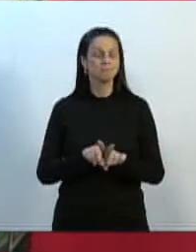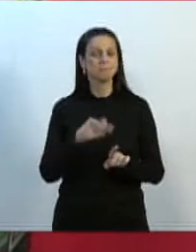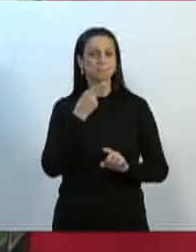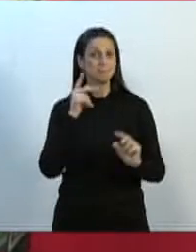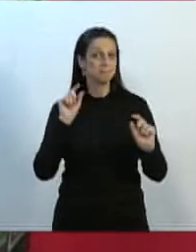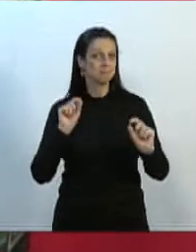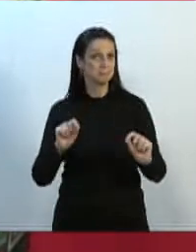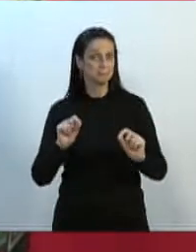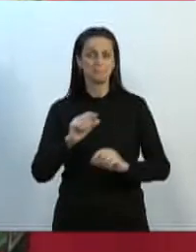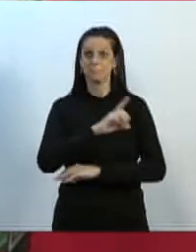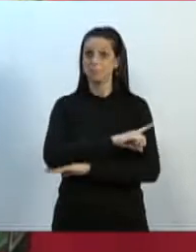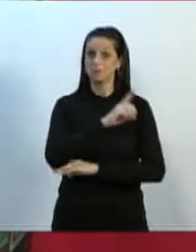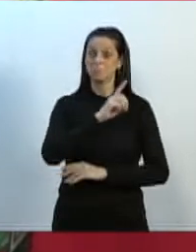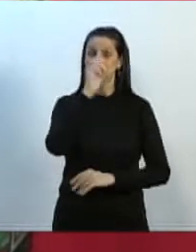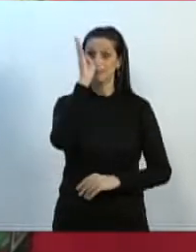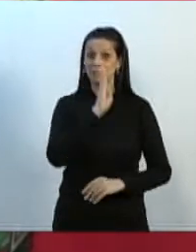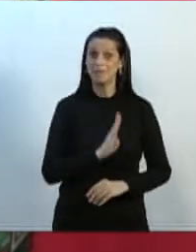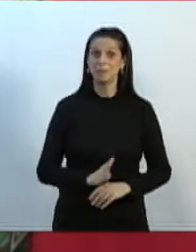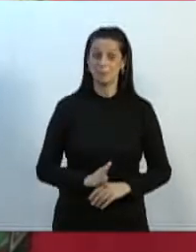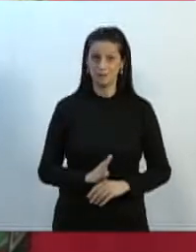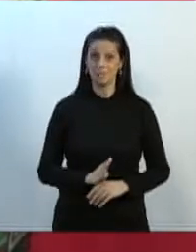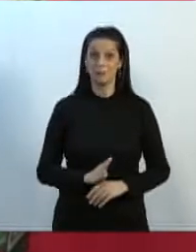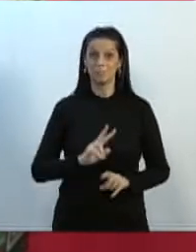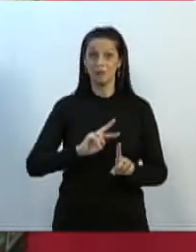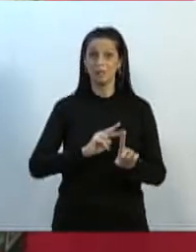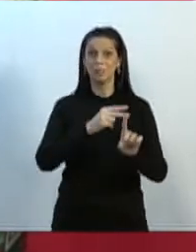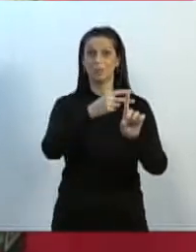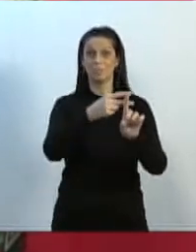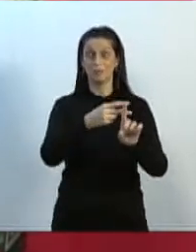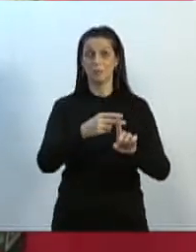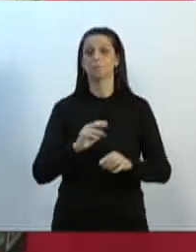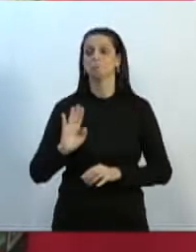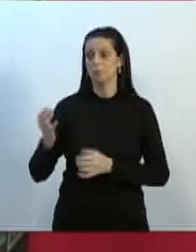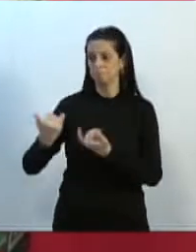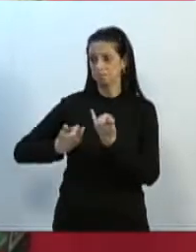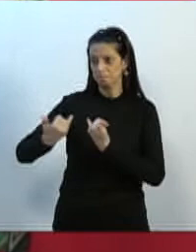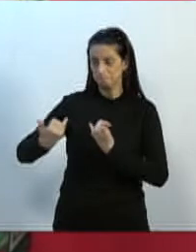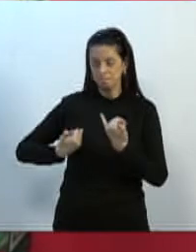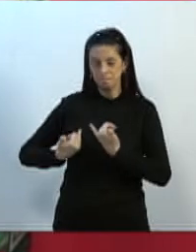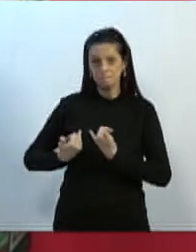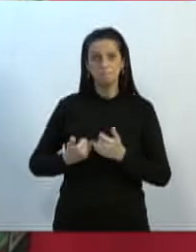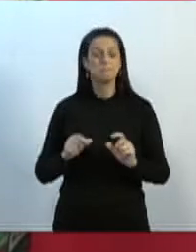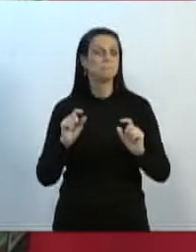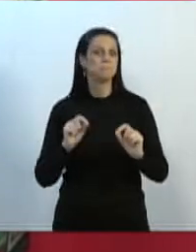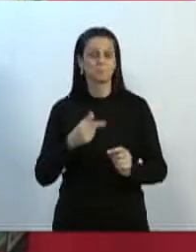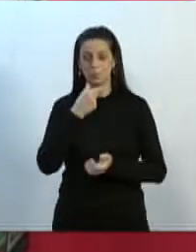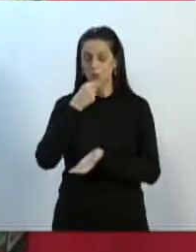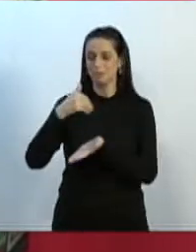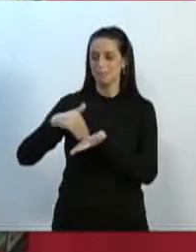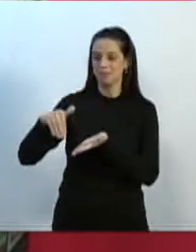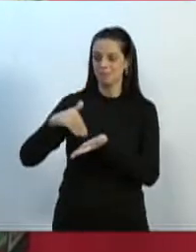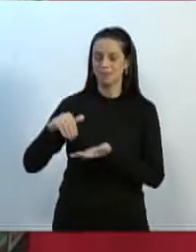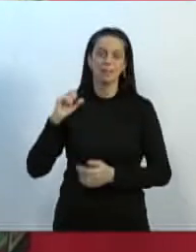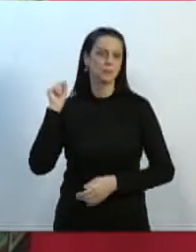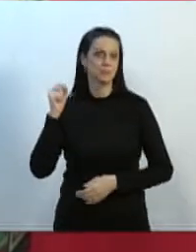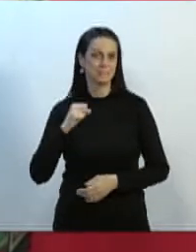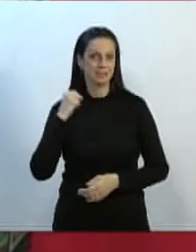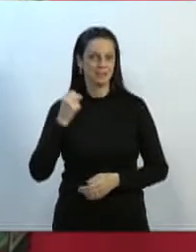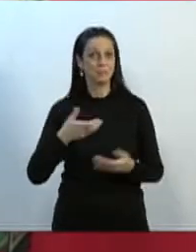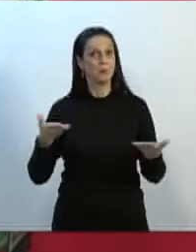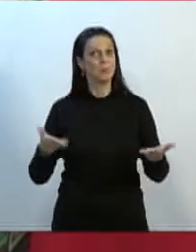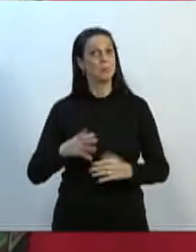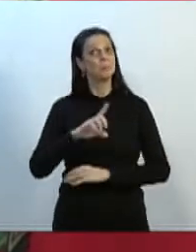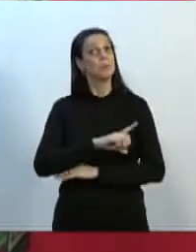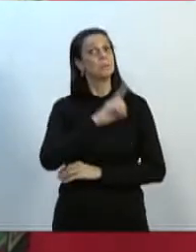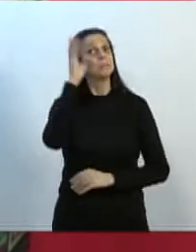Dia Nacional da Inovação. Recebi a informação do secretário Silvio Zimmermann que hoje é o Dia